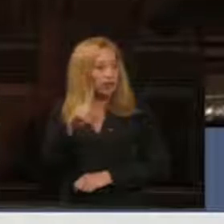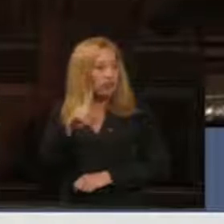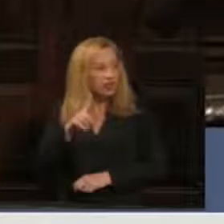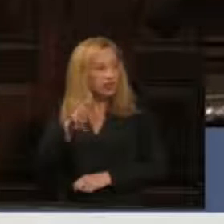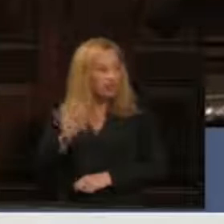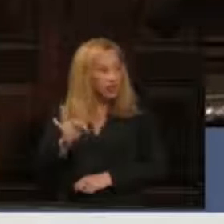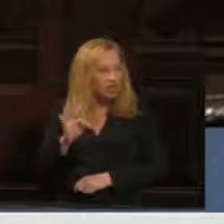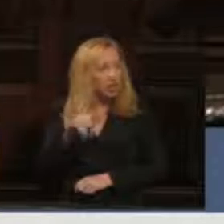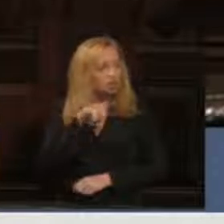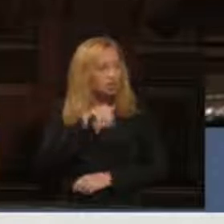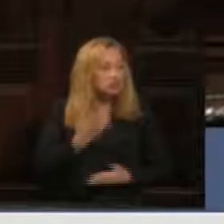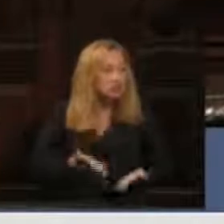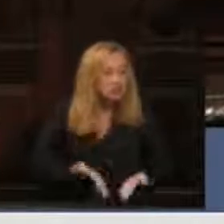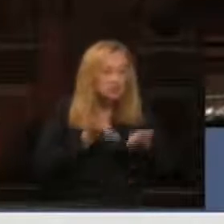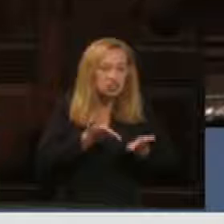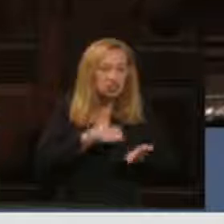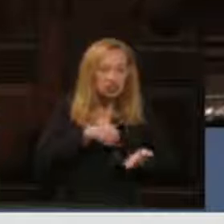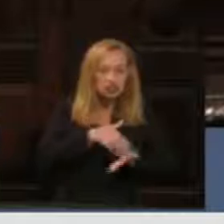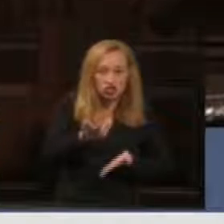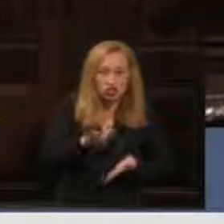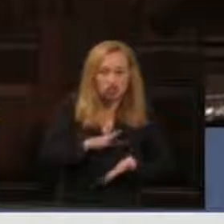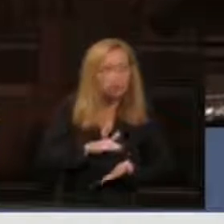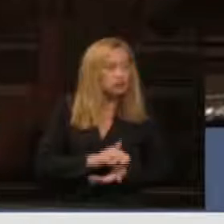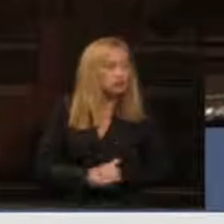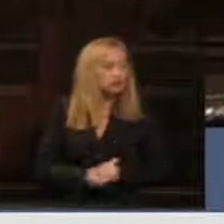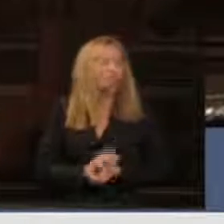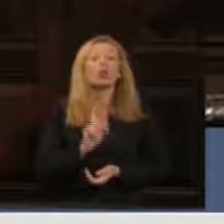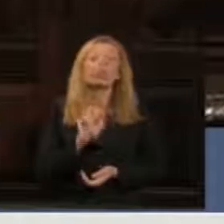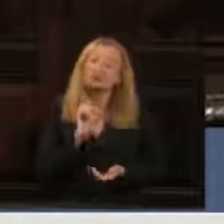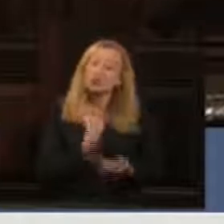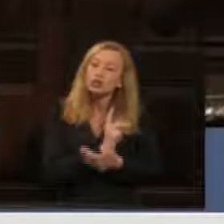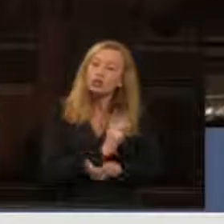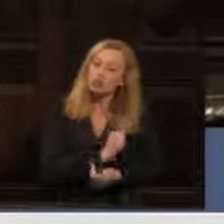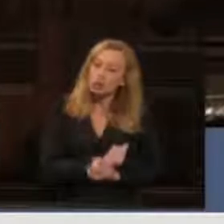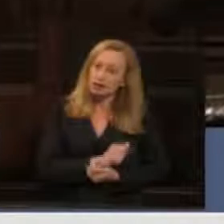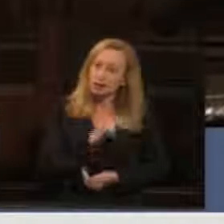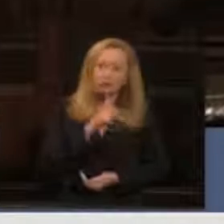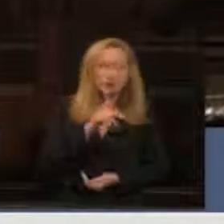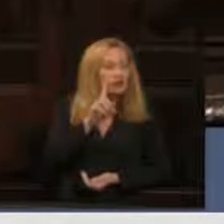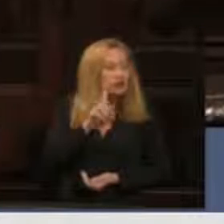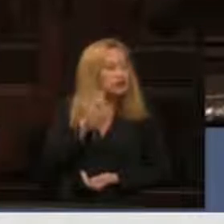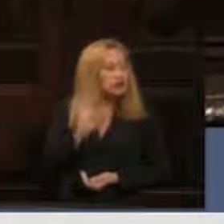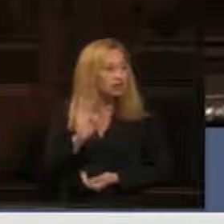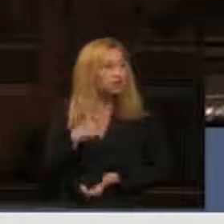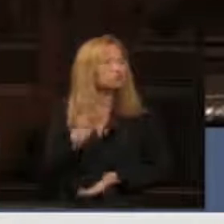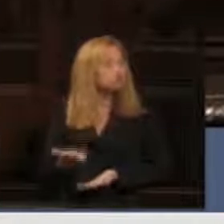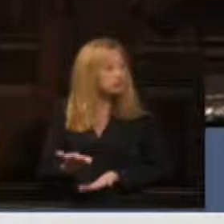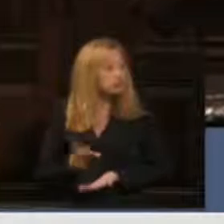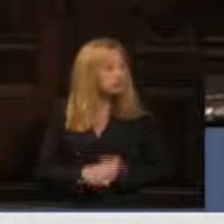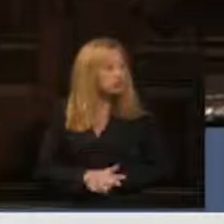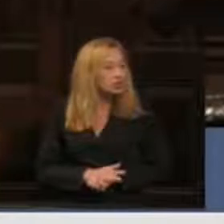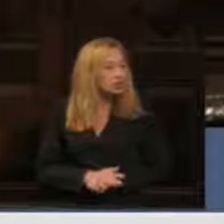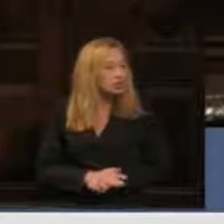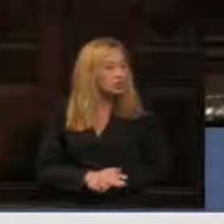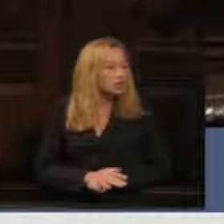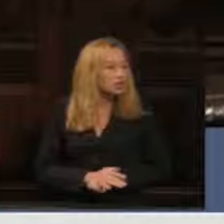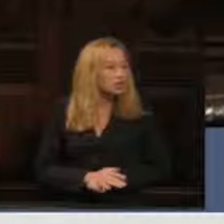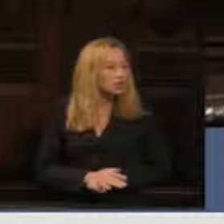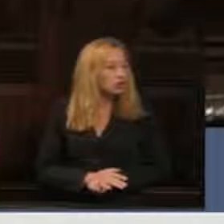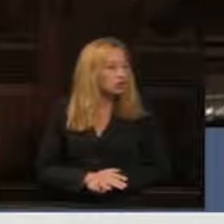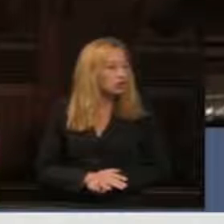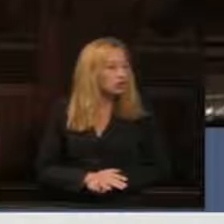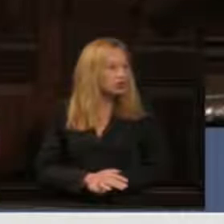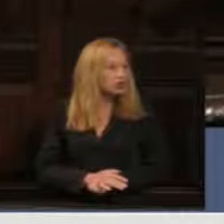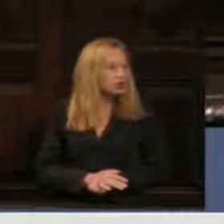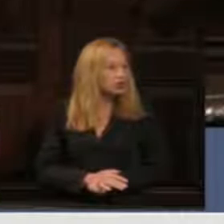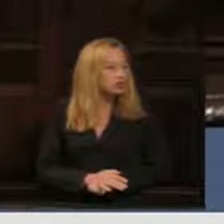você incentiva a demissão. E aí o que, que acontece num PDV? Cidadão ganha